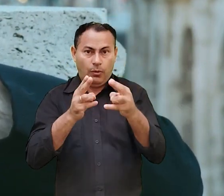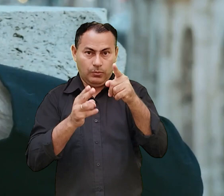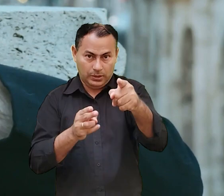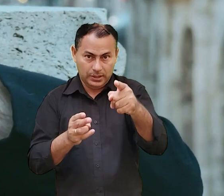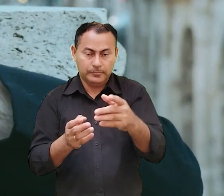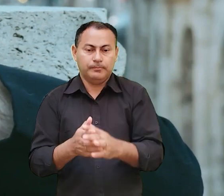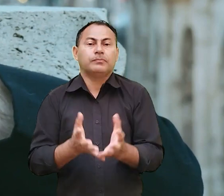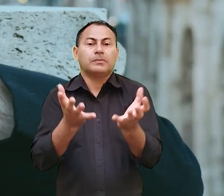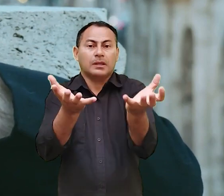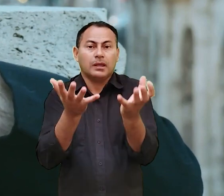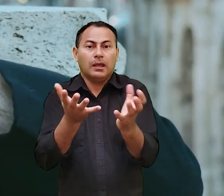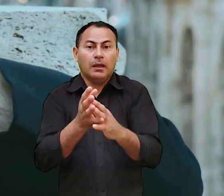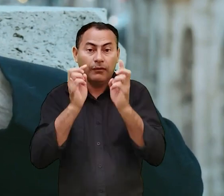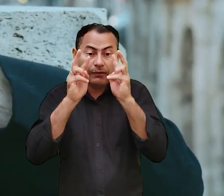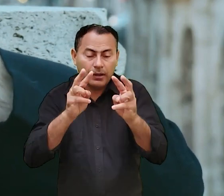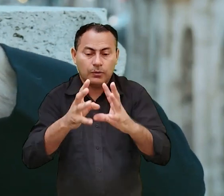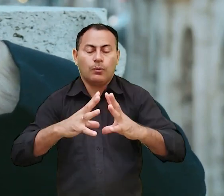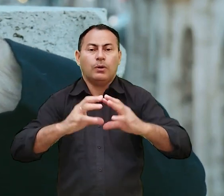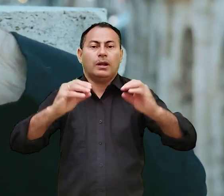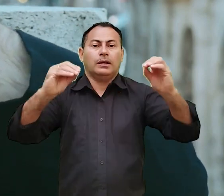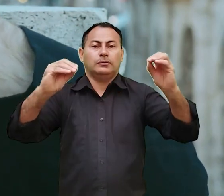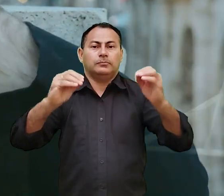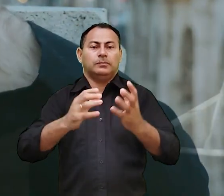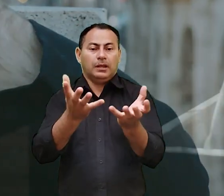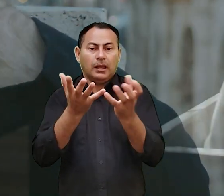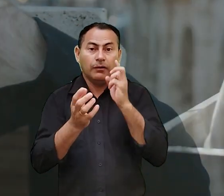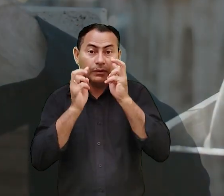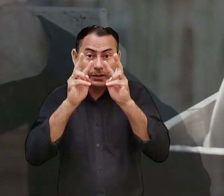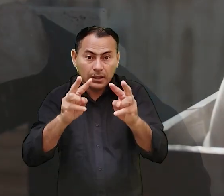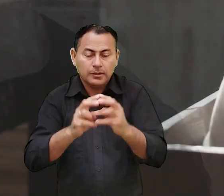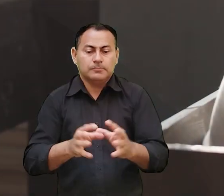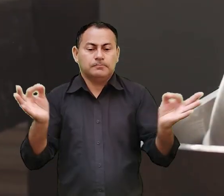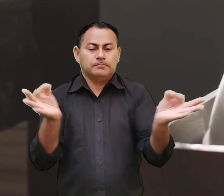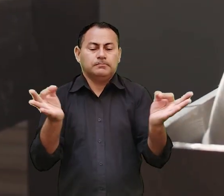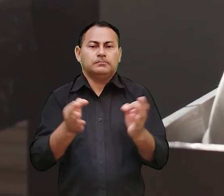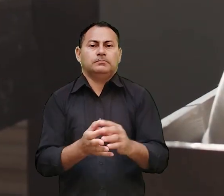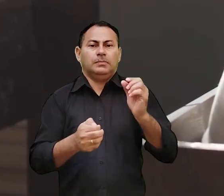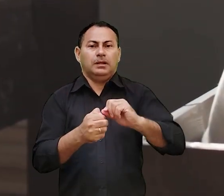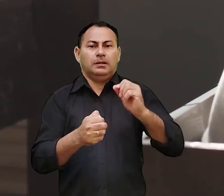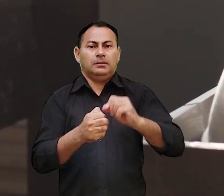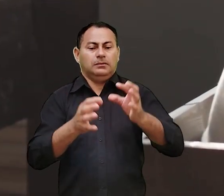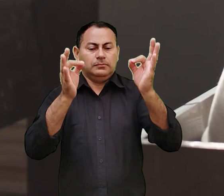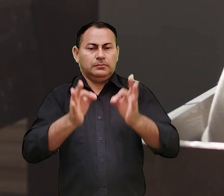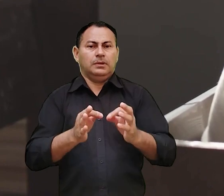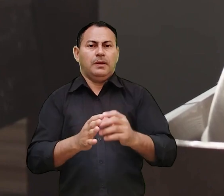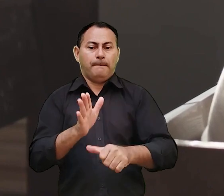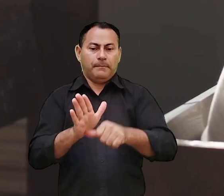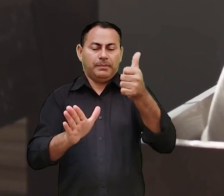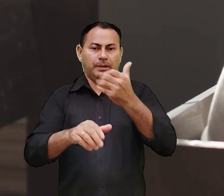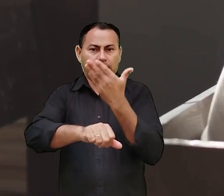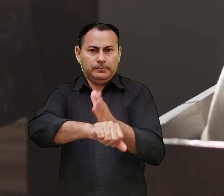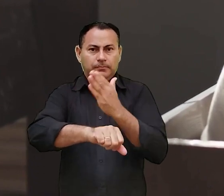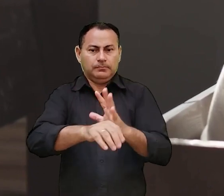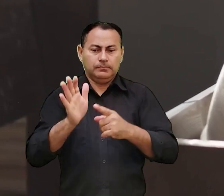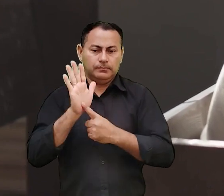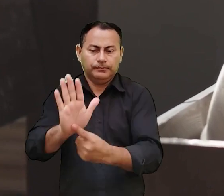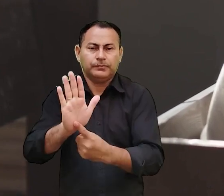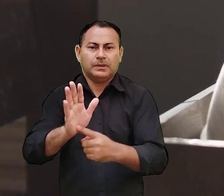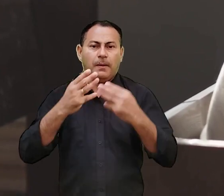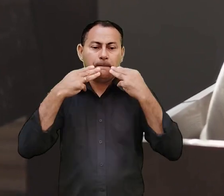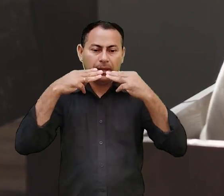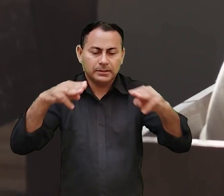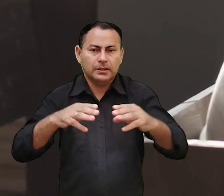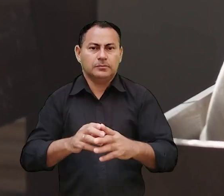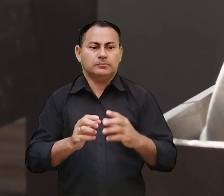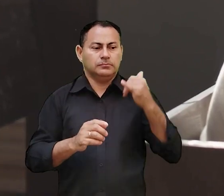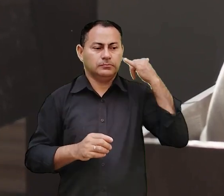como você. Ele quer ver você curado. Ele quer ver você pleno e realizado. Essa é a primeira aplicação do manifesto